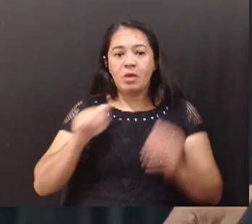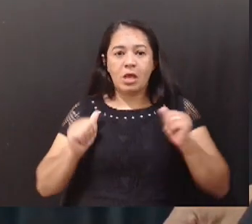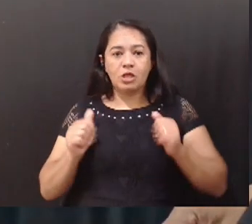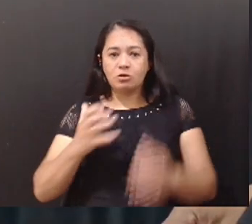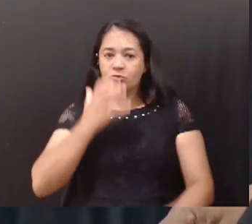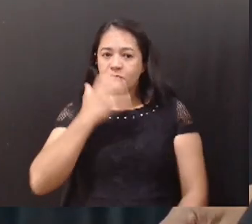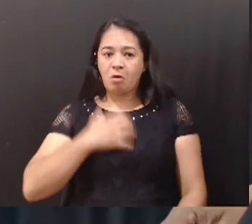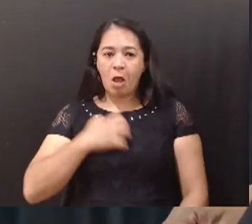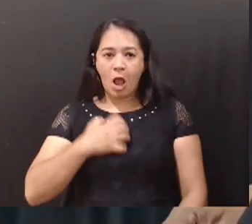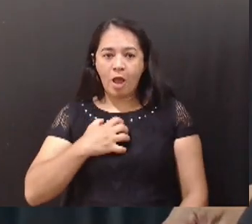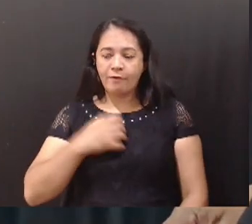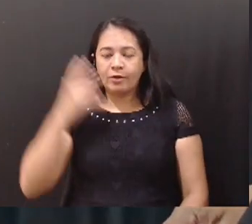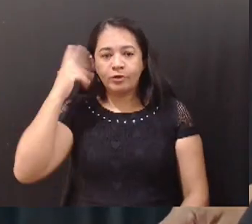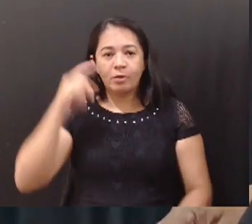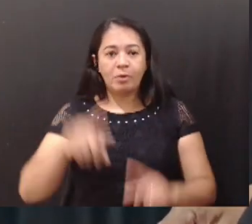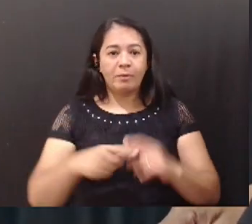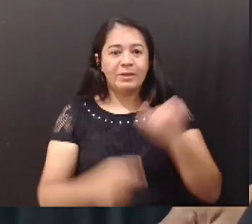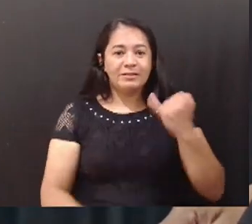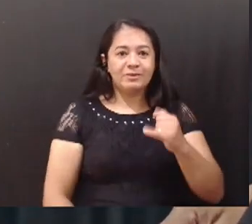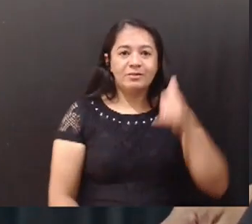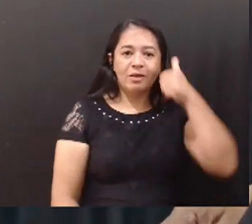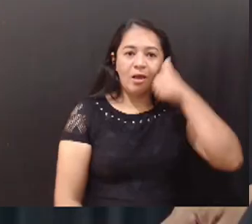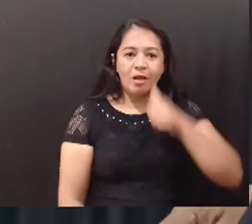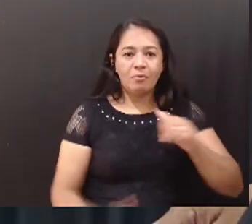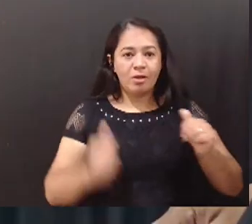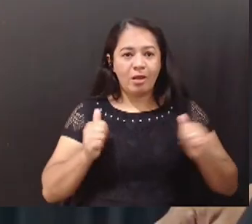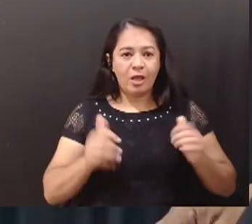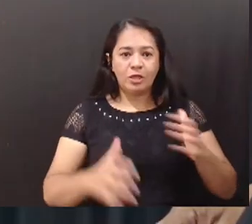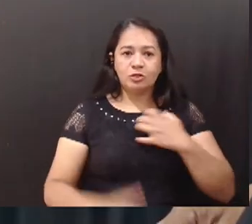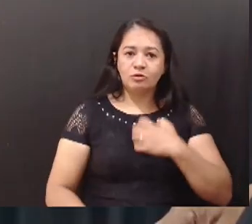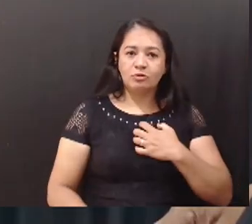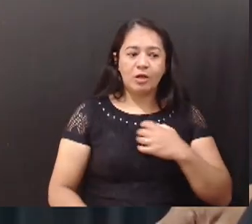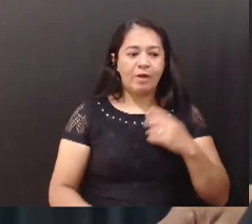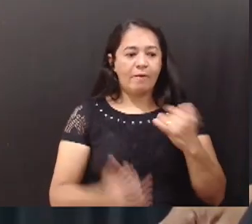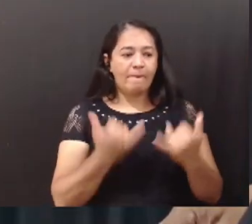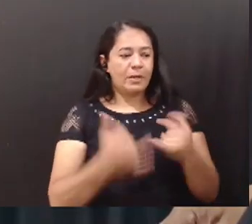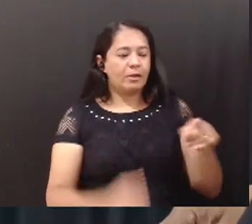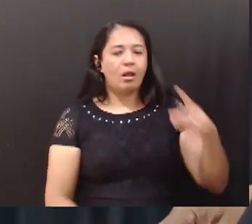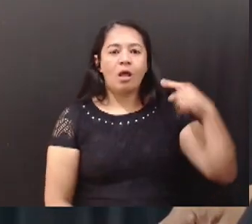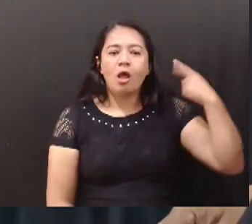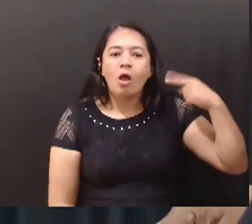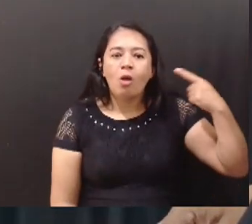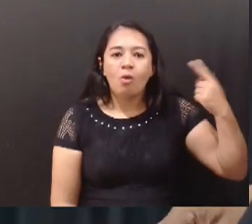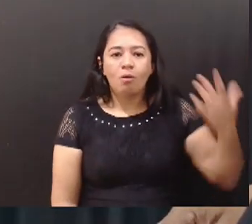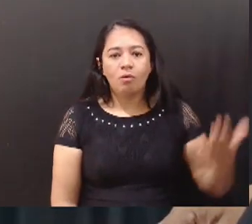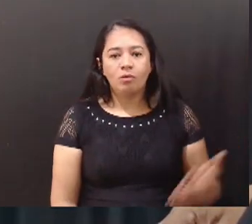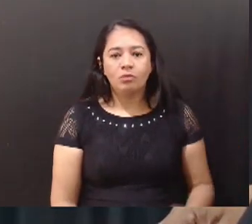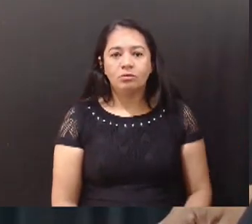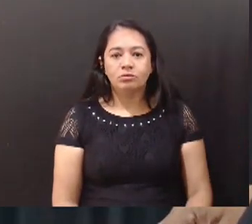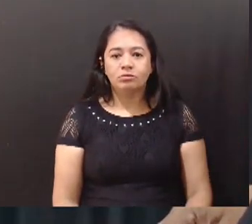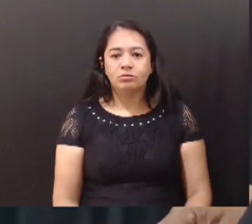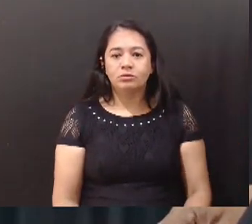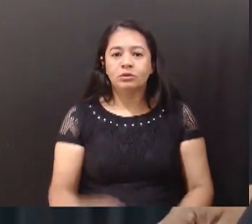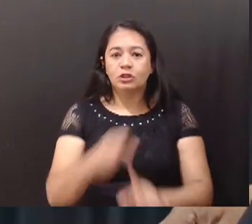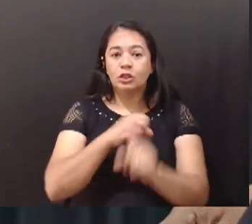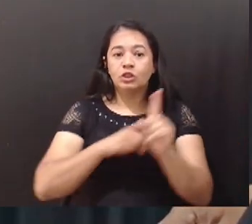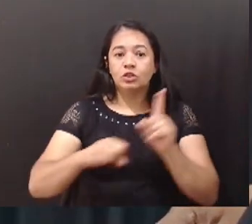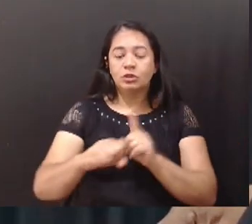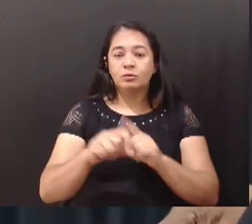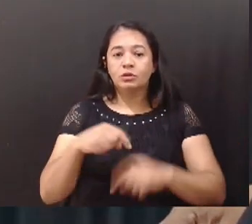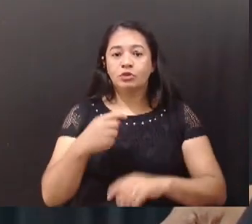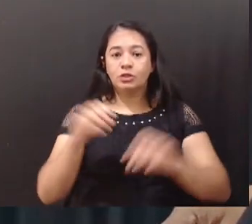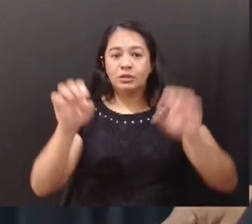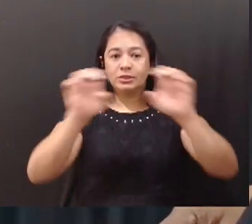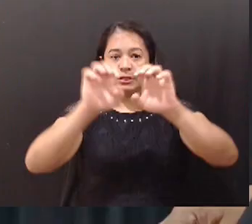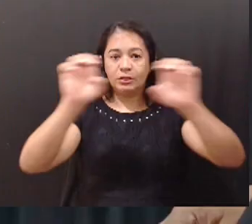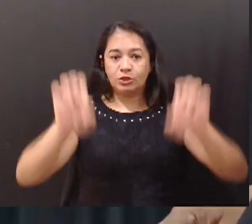Então, socialmente, fazendo um corte bem superficial, a gente estruturou as nossas emoções de